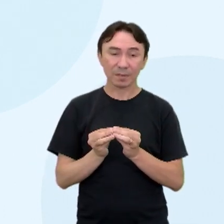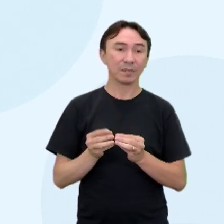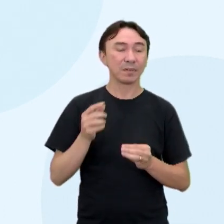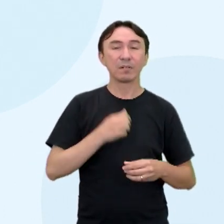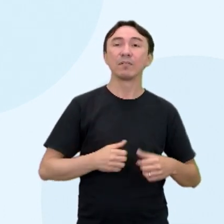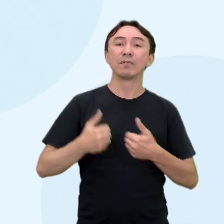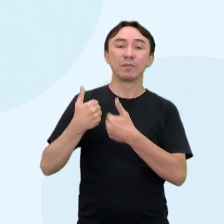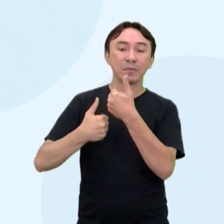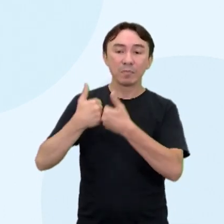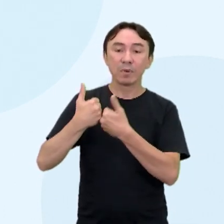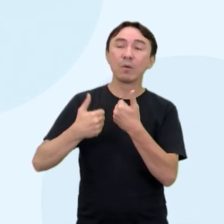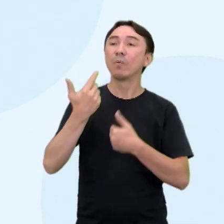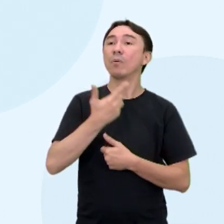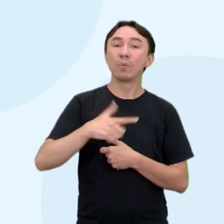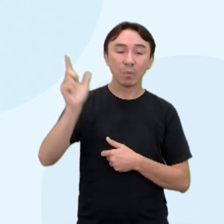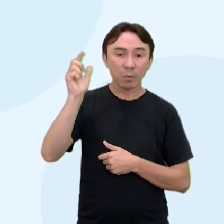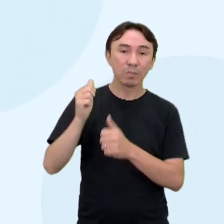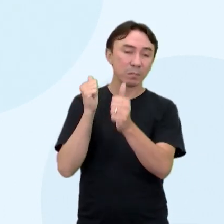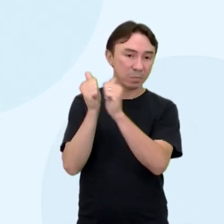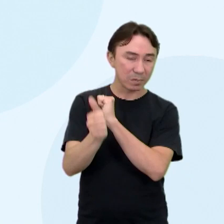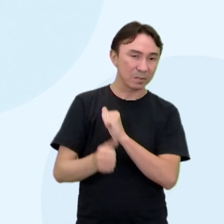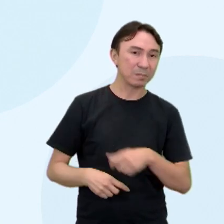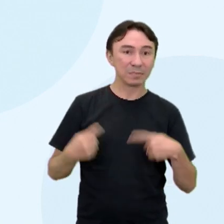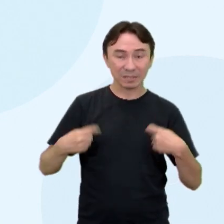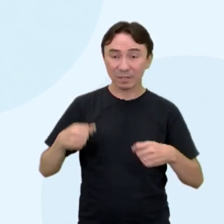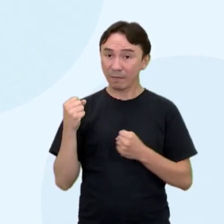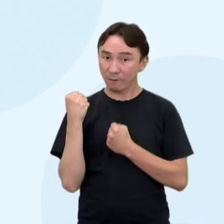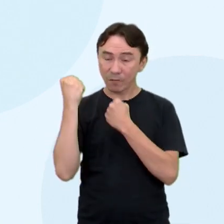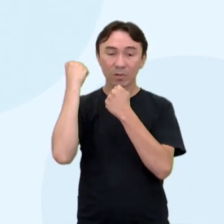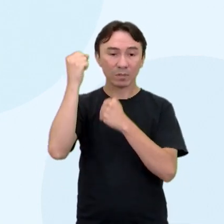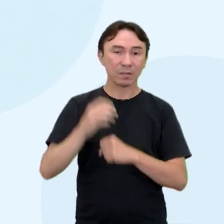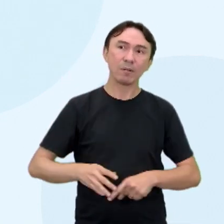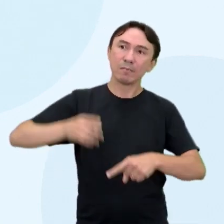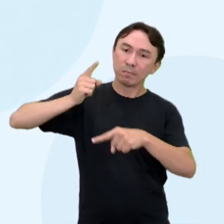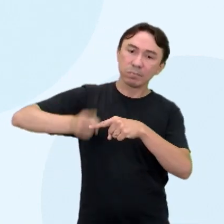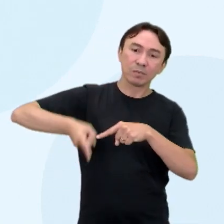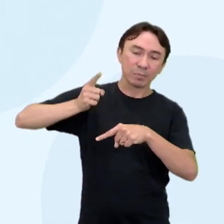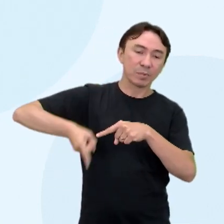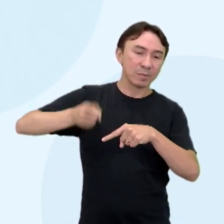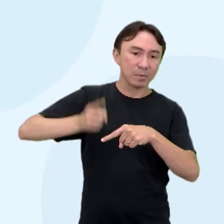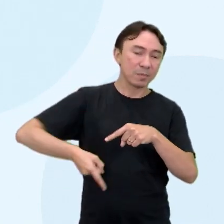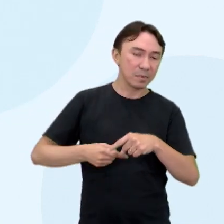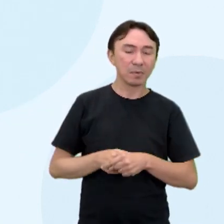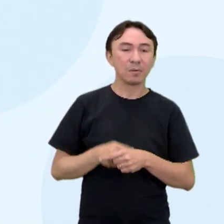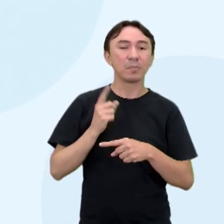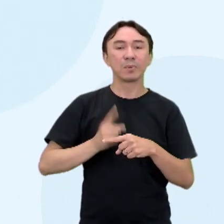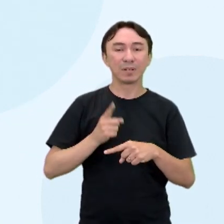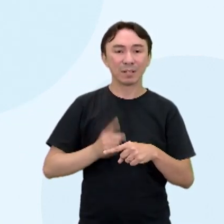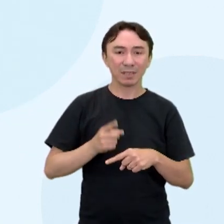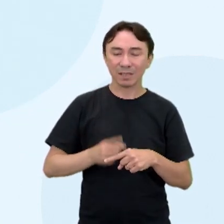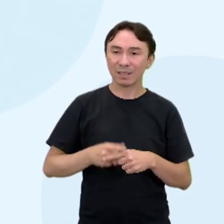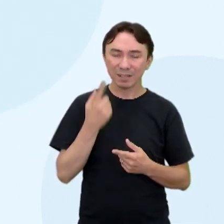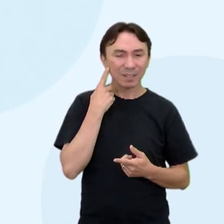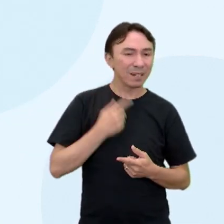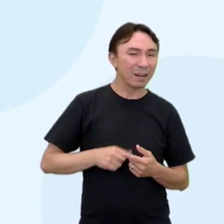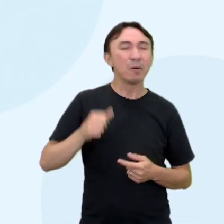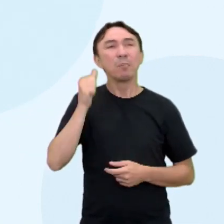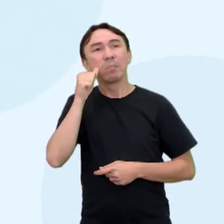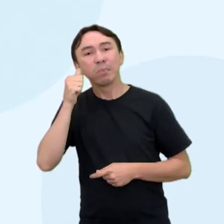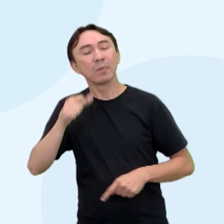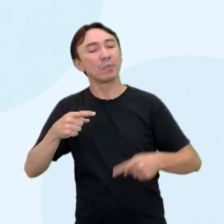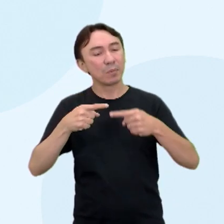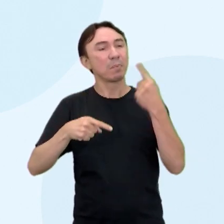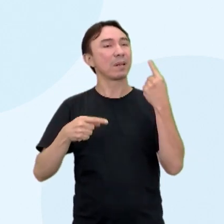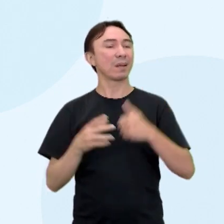força foram proibidos por décadas, alegadamente por irem contra a natureza feminina, que é isso que está entre aspas, né? Que é isso que a professora